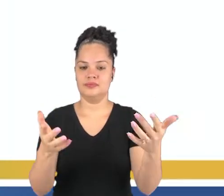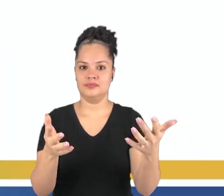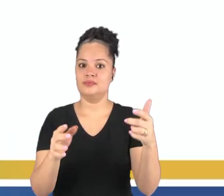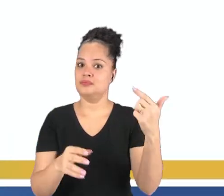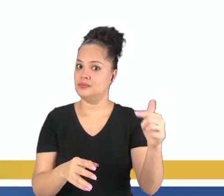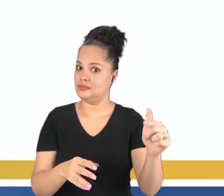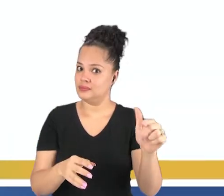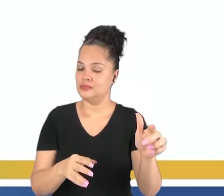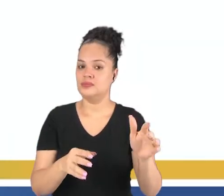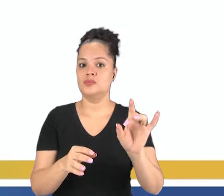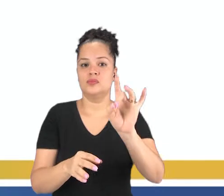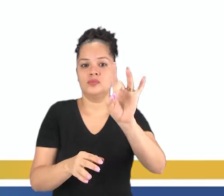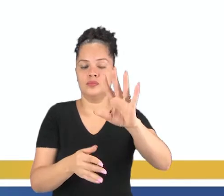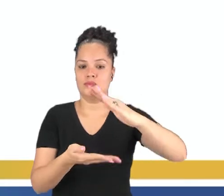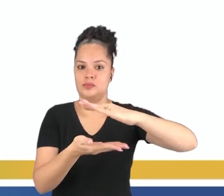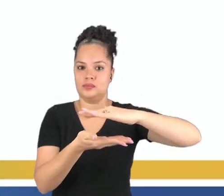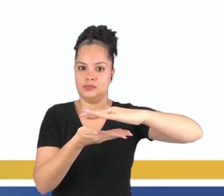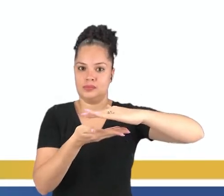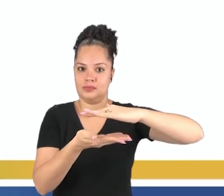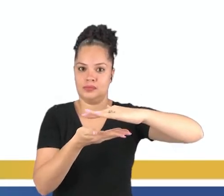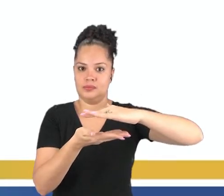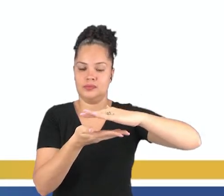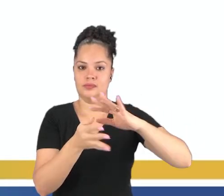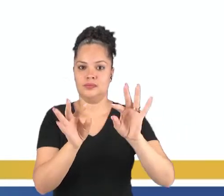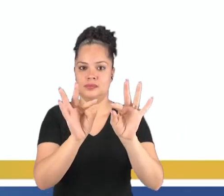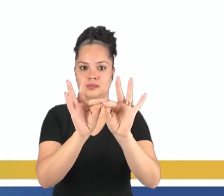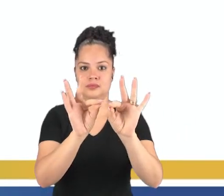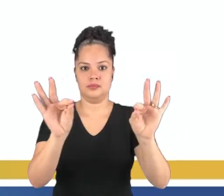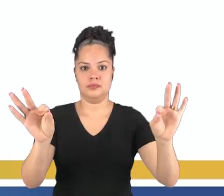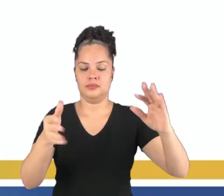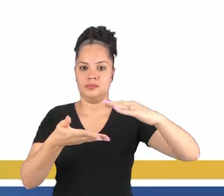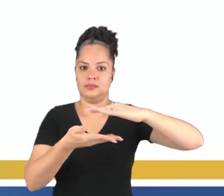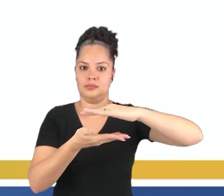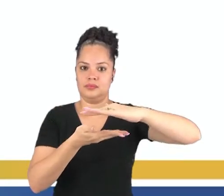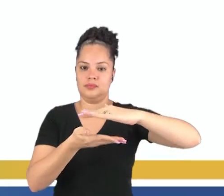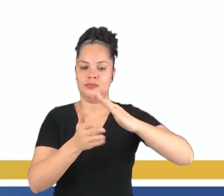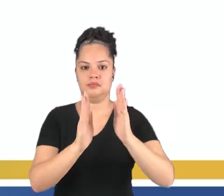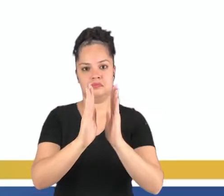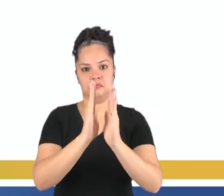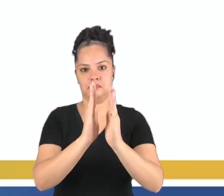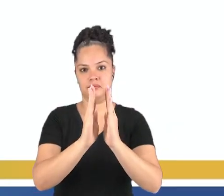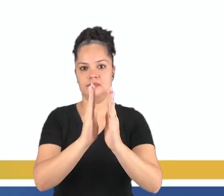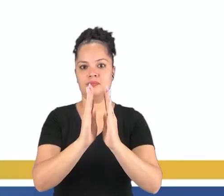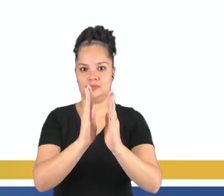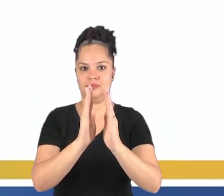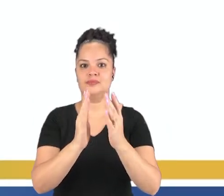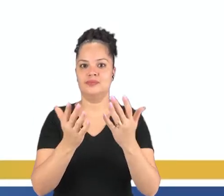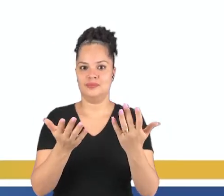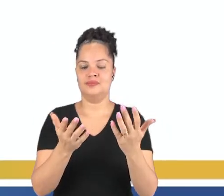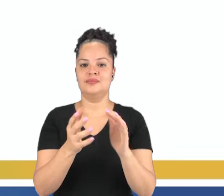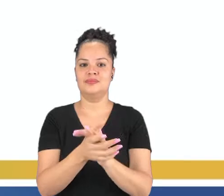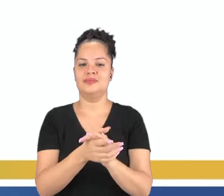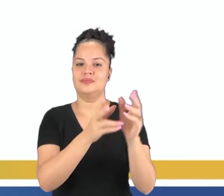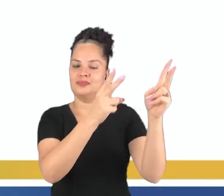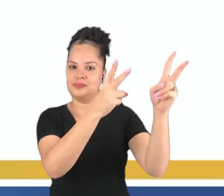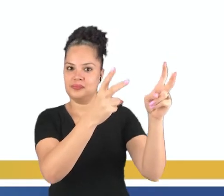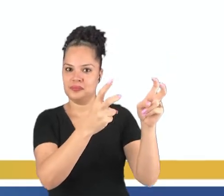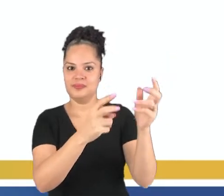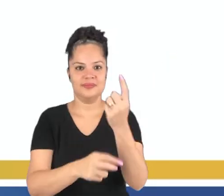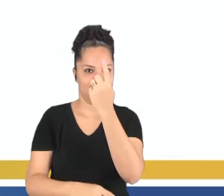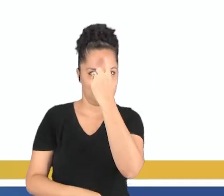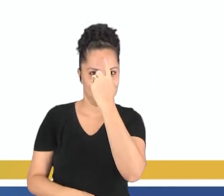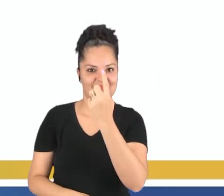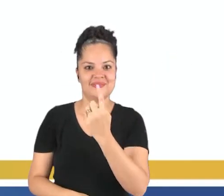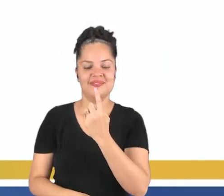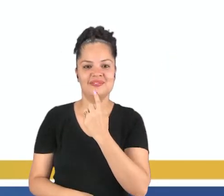estarão lado a lado e nunca vão se tocar. Então, essa é a definição de retas paralelas, certo? Observe aqui a imagem,